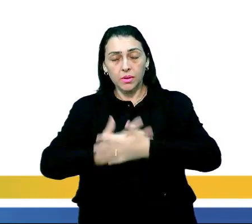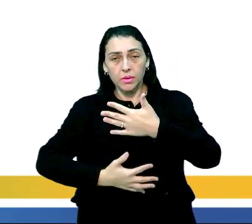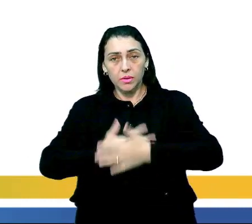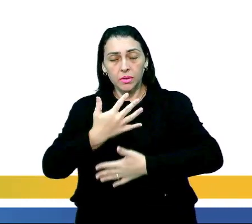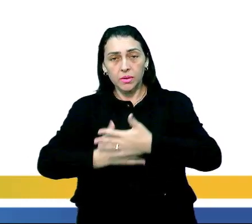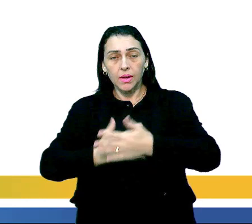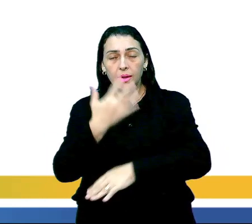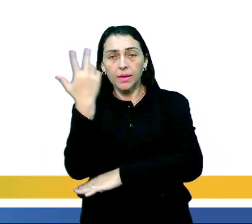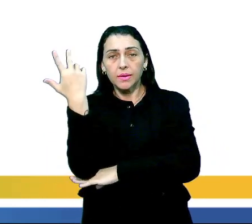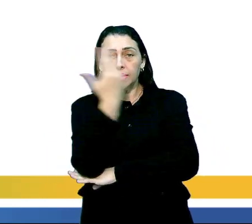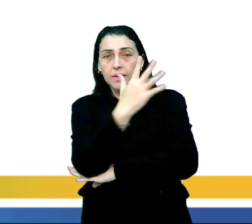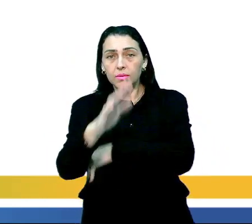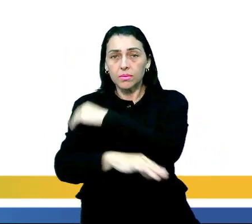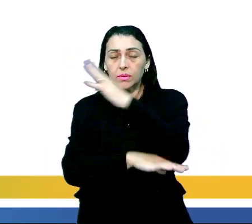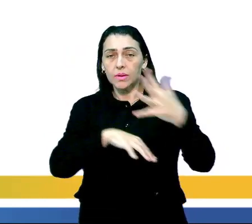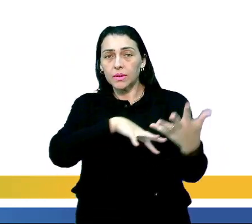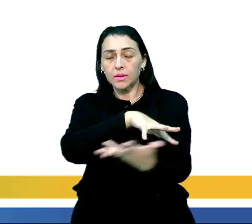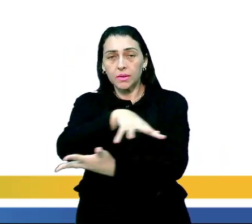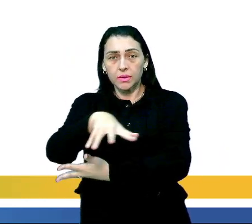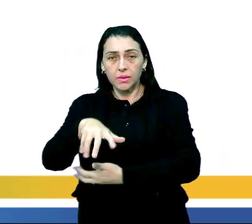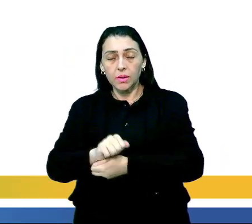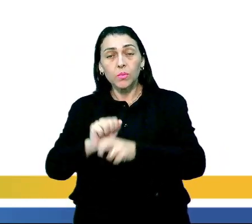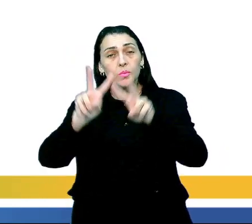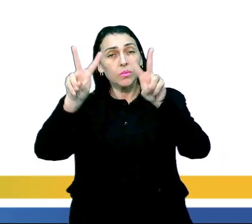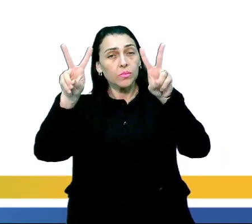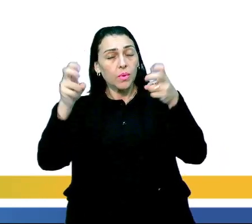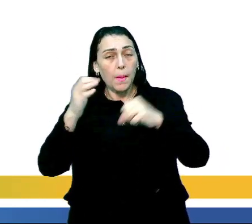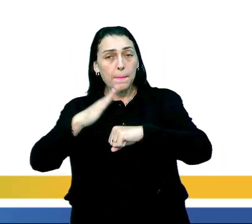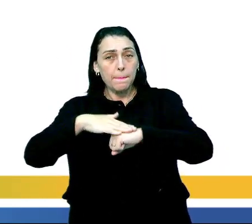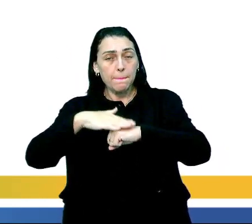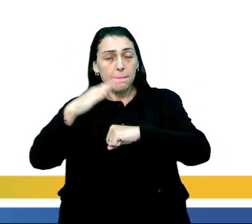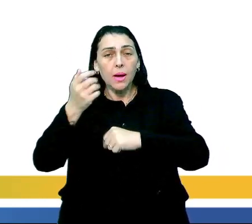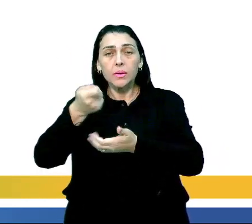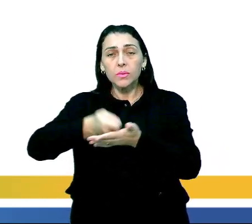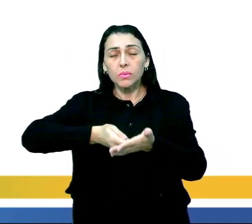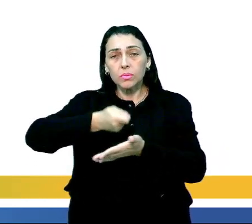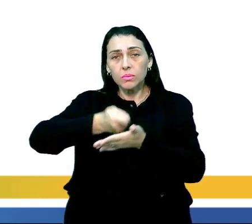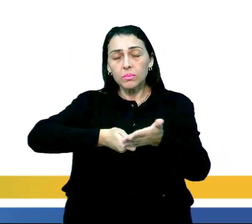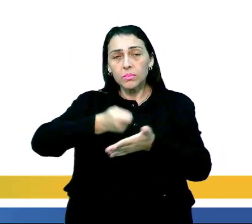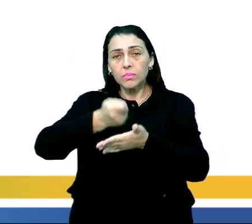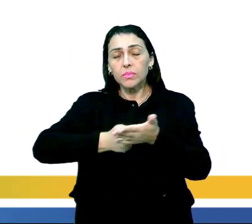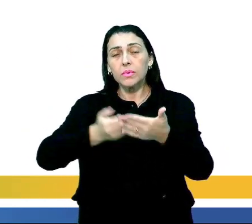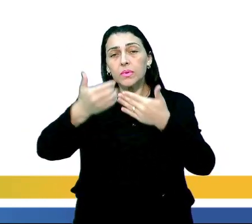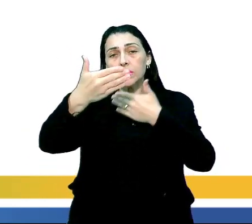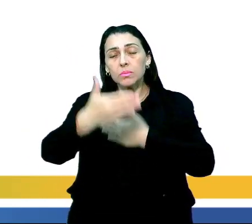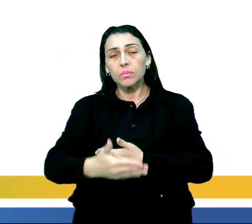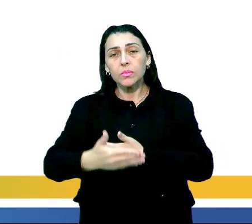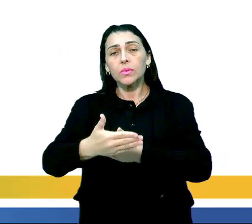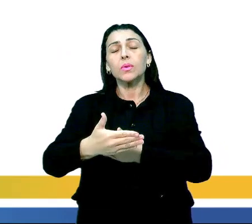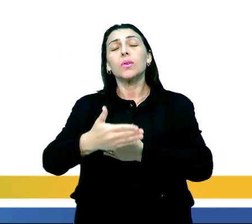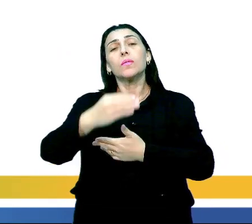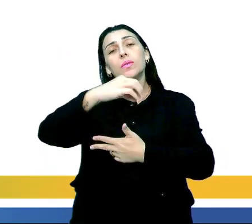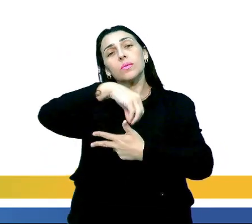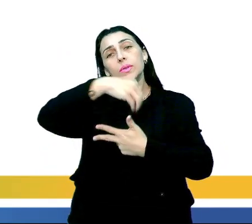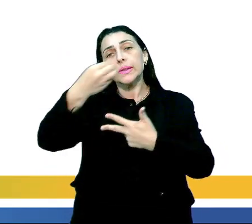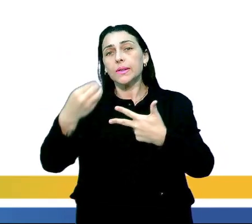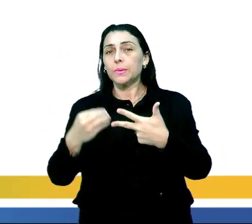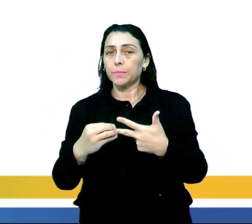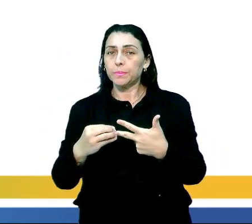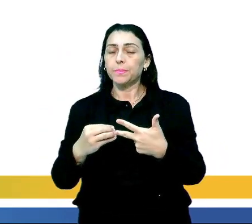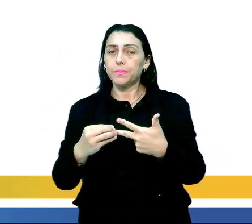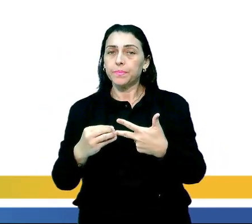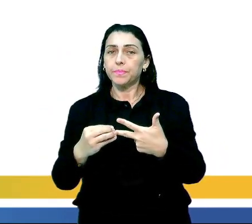dinâmicas naturais da Terra, sendo um dos assuntos mais cobrados nas provas, nas avaliações, principalmente do